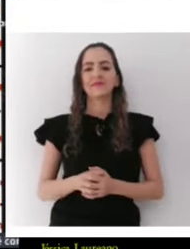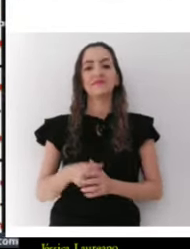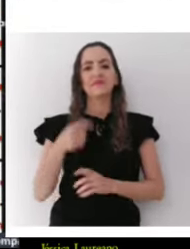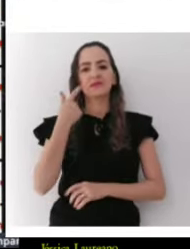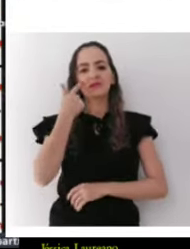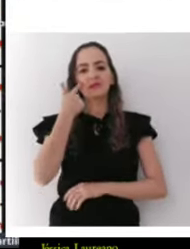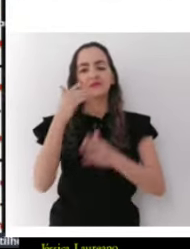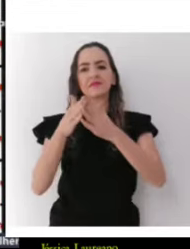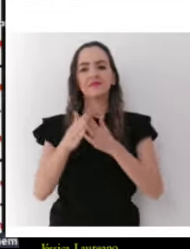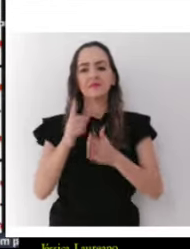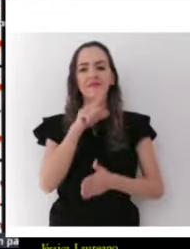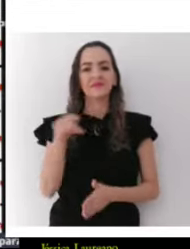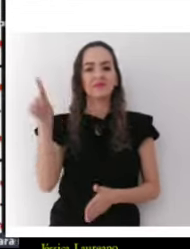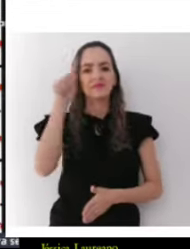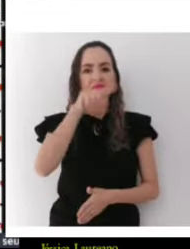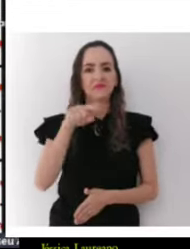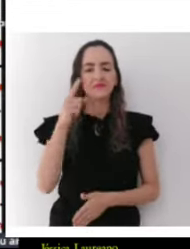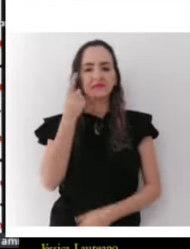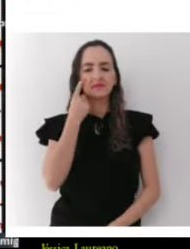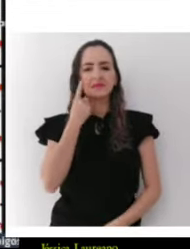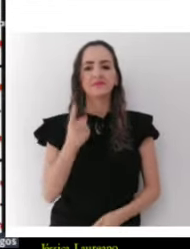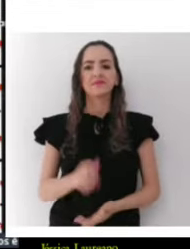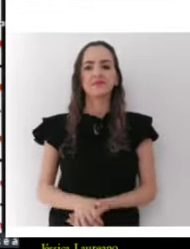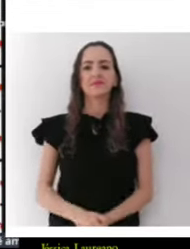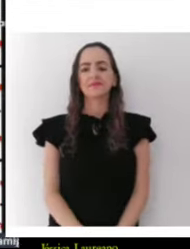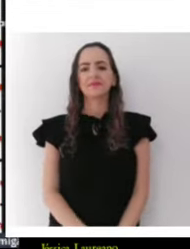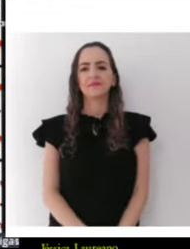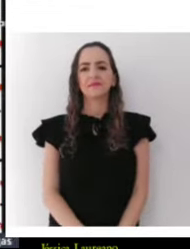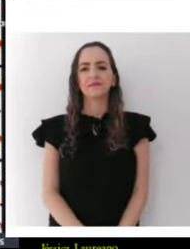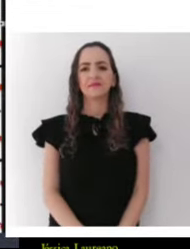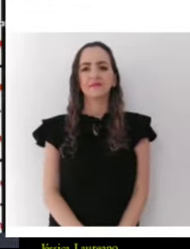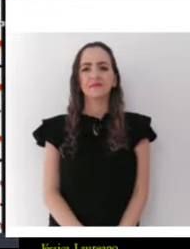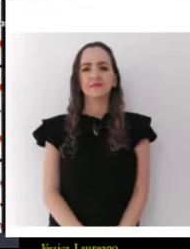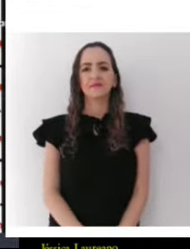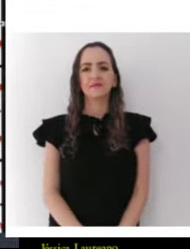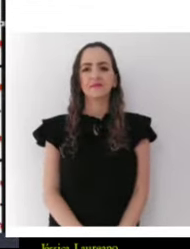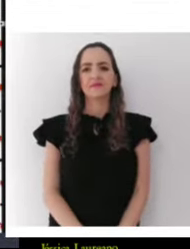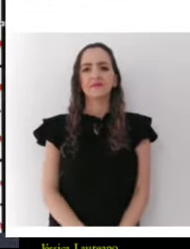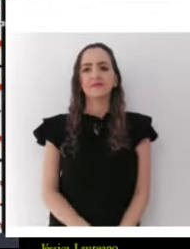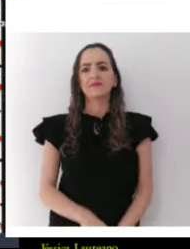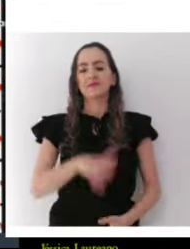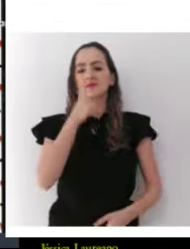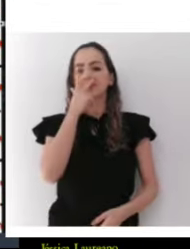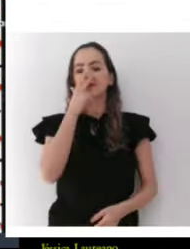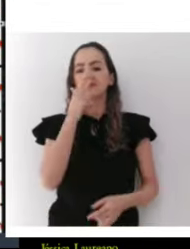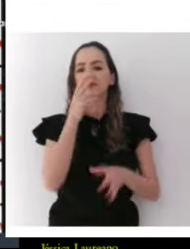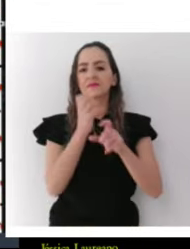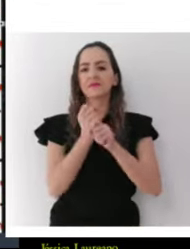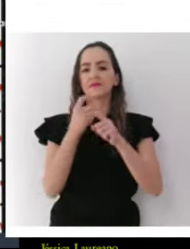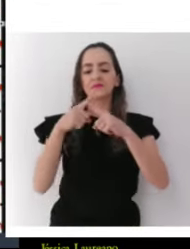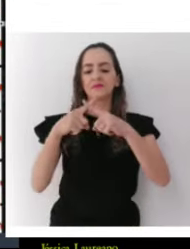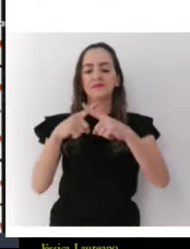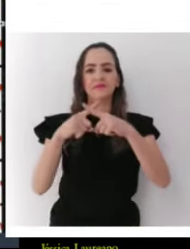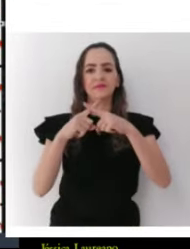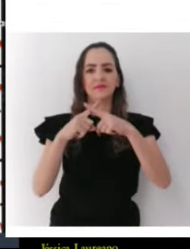por favor, a continha que a Prisma fez aí. Ela fez tipo uma continha de vezes. Ela fez